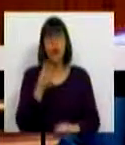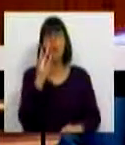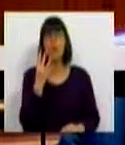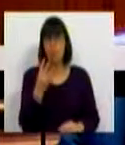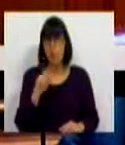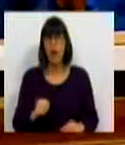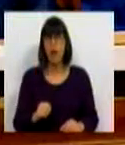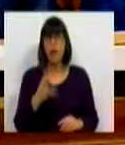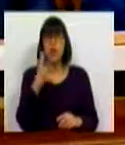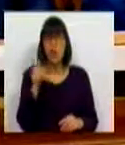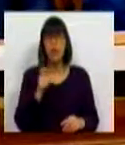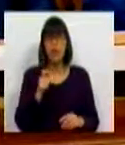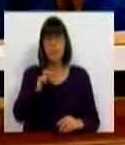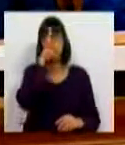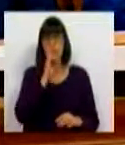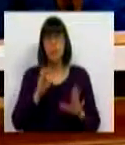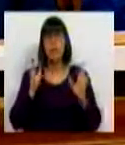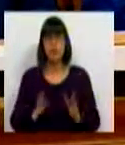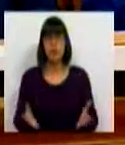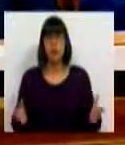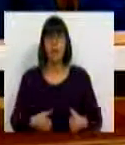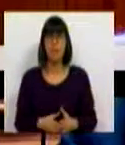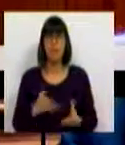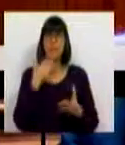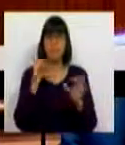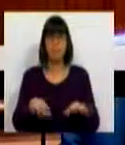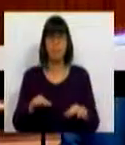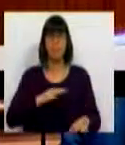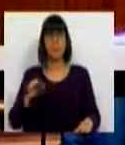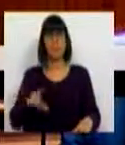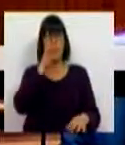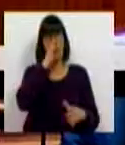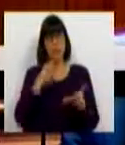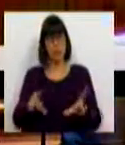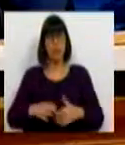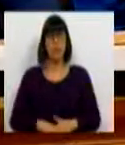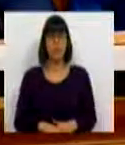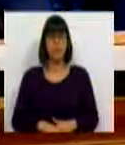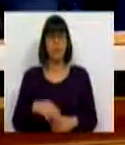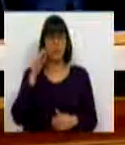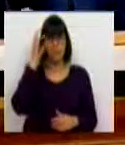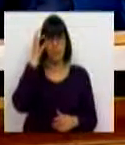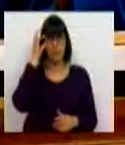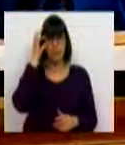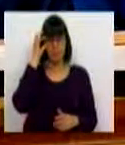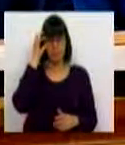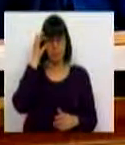4 e em 4 meses de governo. Peço que conclua, Sr. Primeiro-Ministro, faz favor.